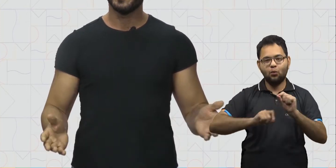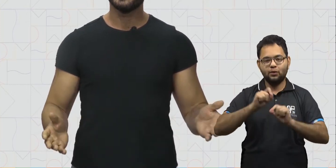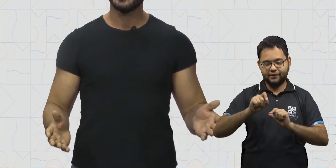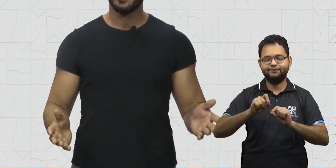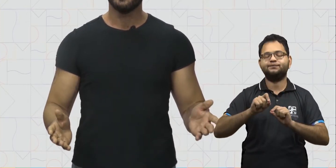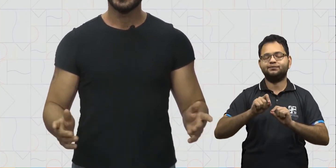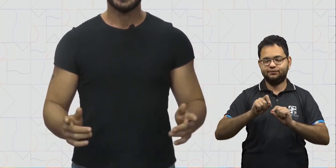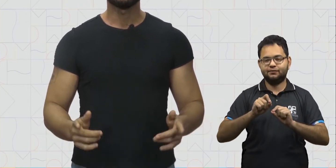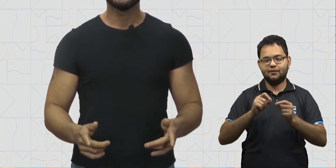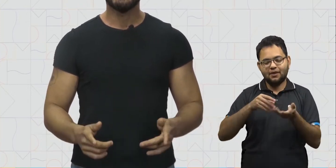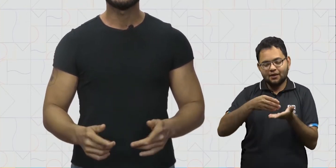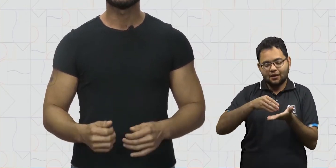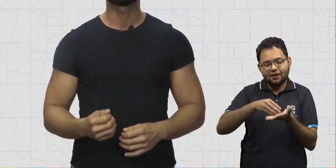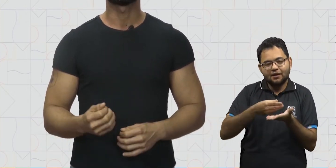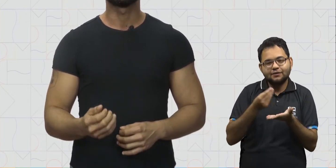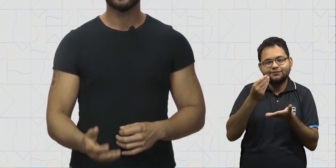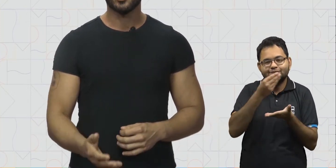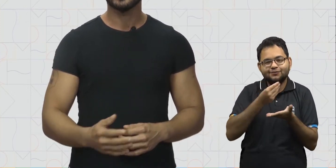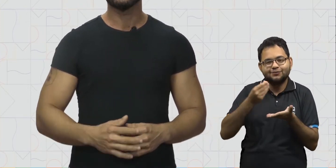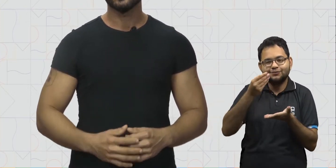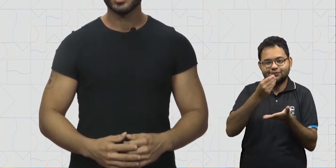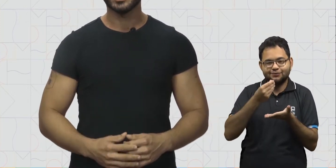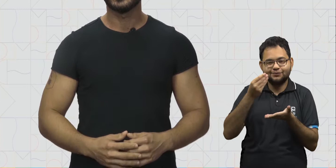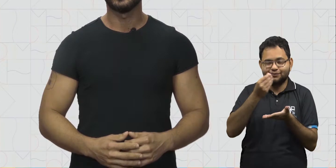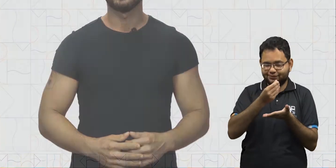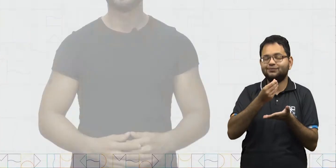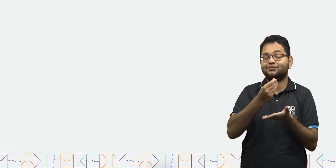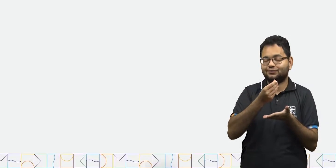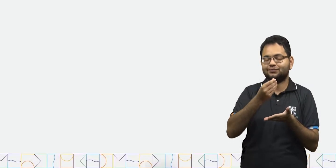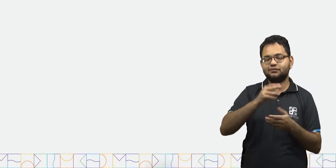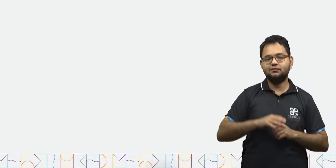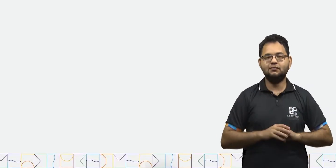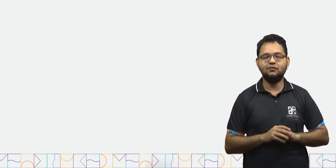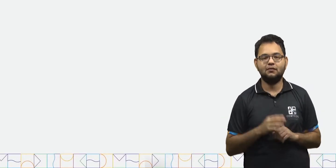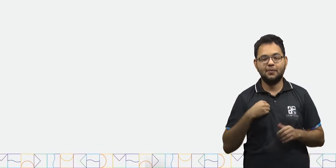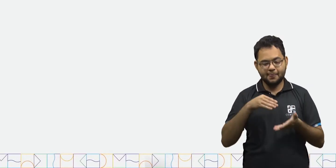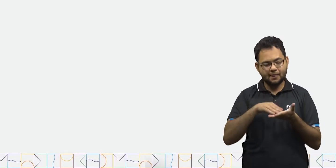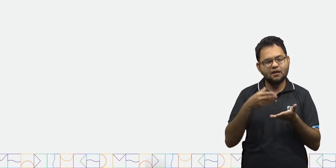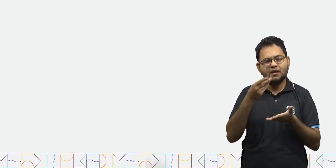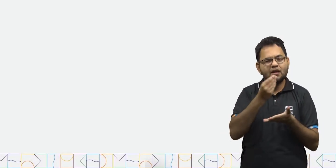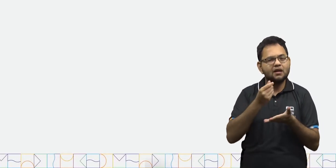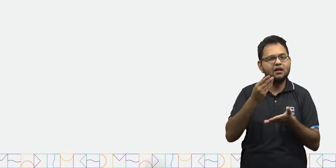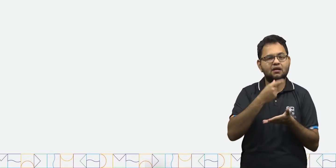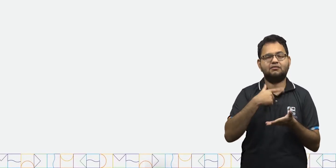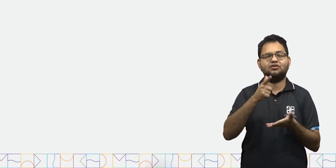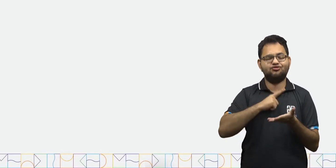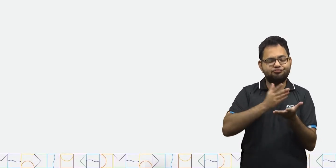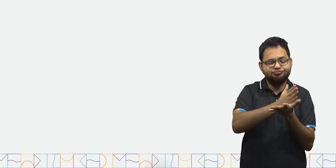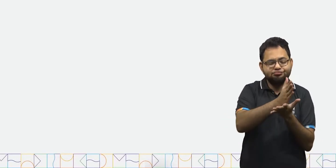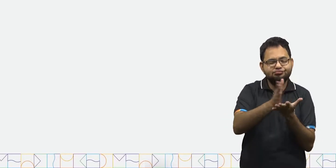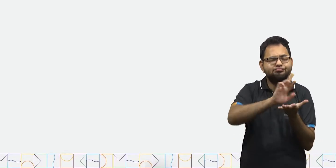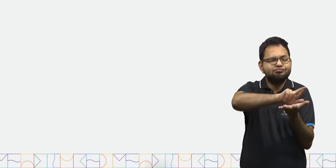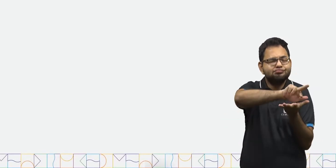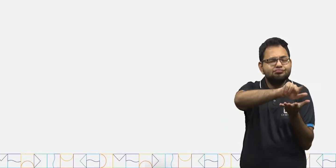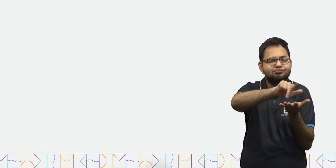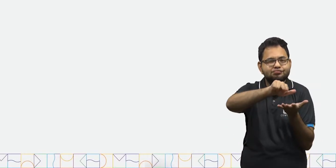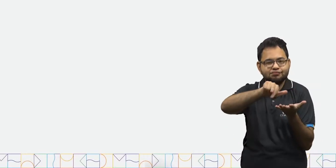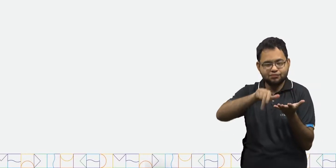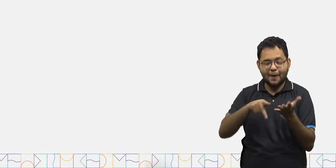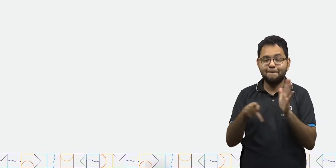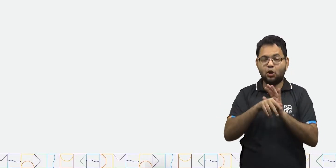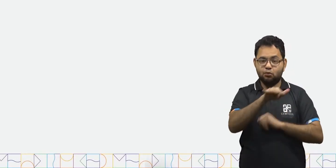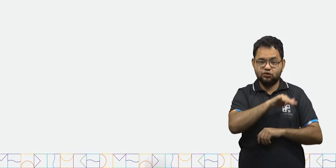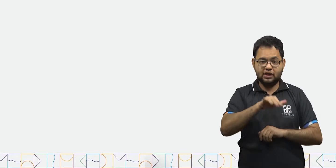em especial as chamadas drogas do sertão, que era um conjunto diversificado de produtos da Amazônia